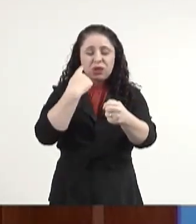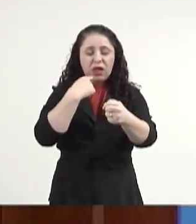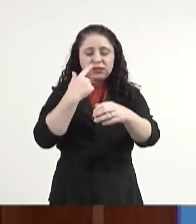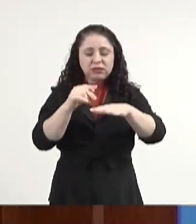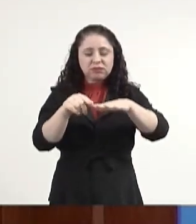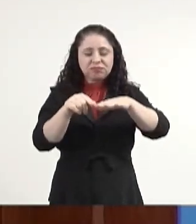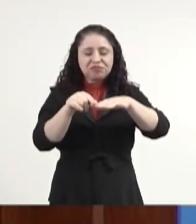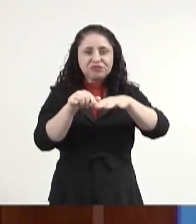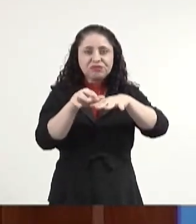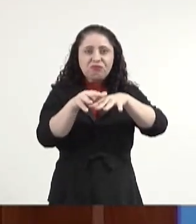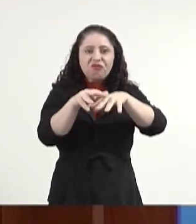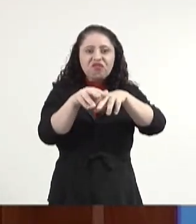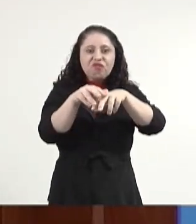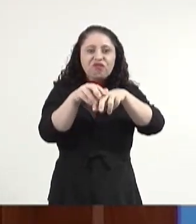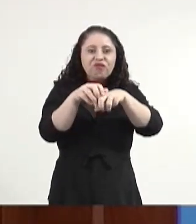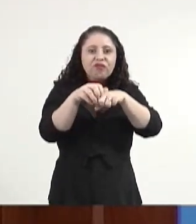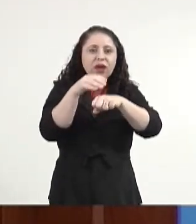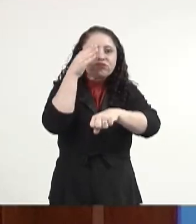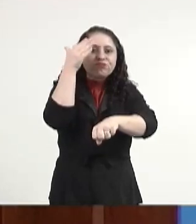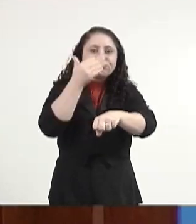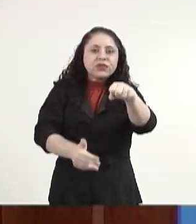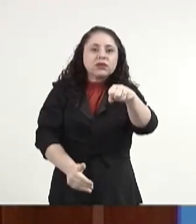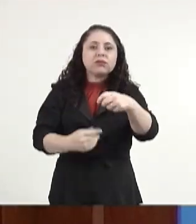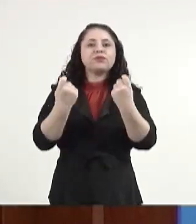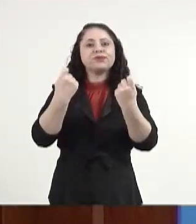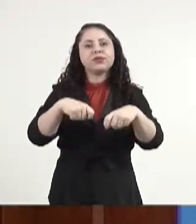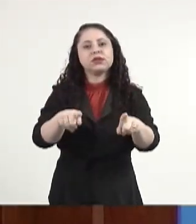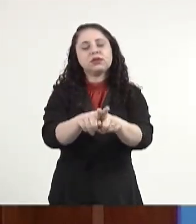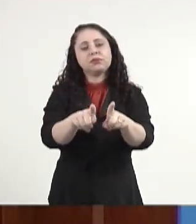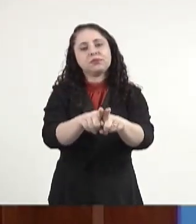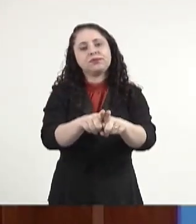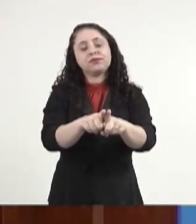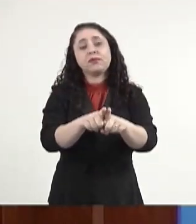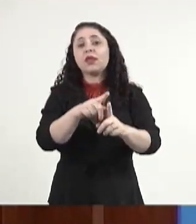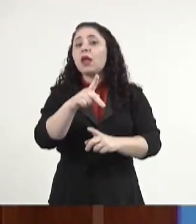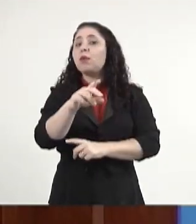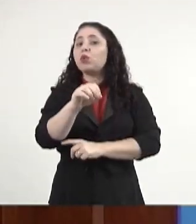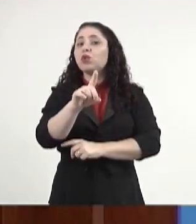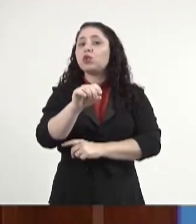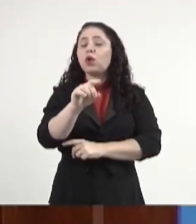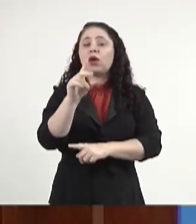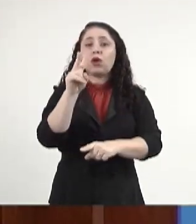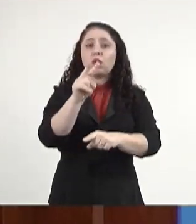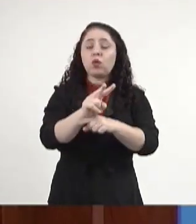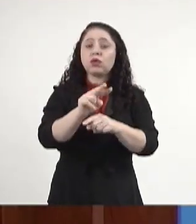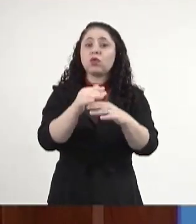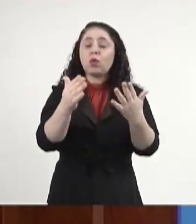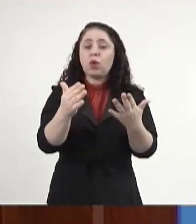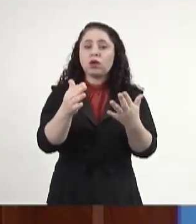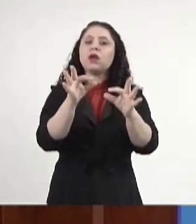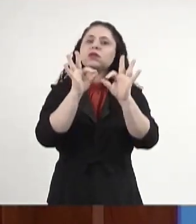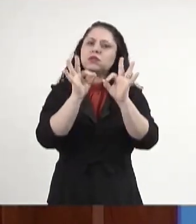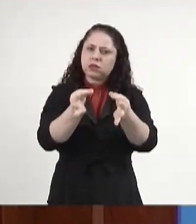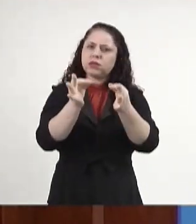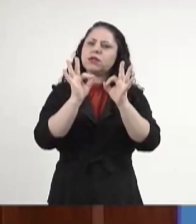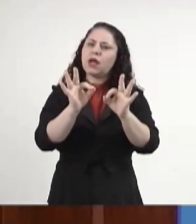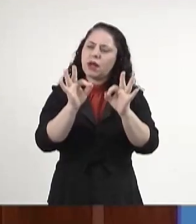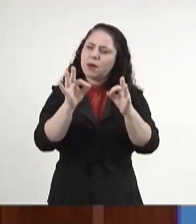Grace, principalmente dos pés desses doentes. E as nossas podólogas, quando são